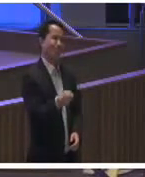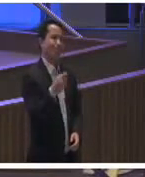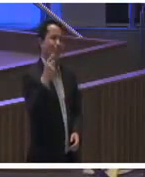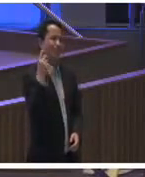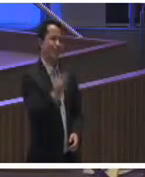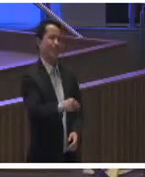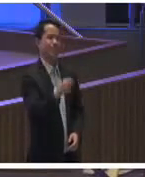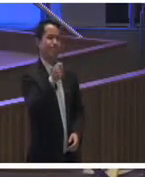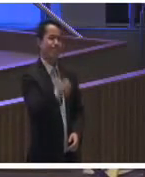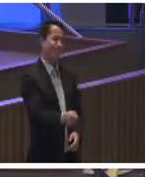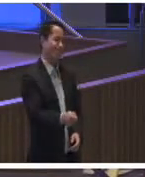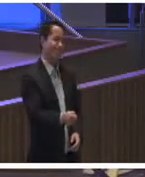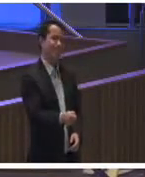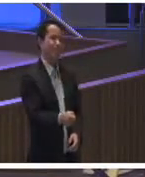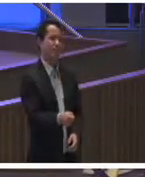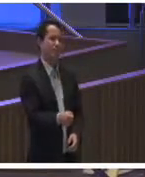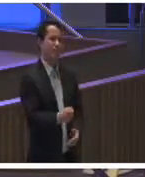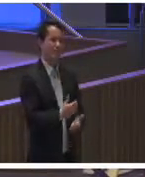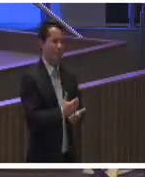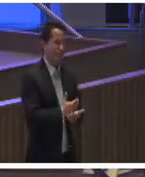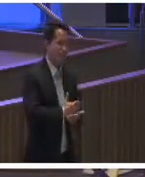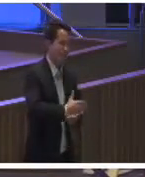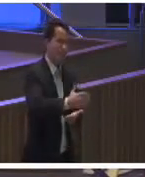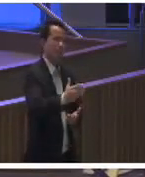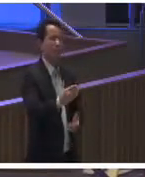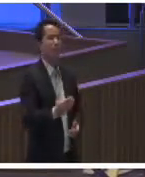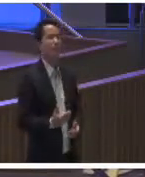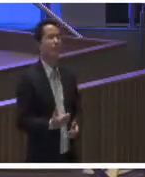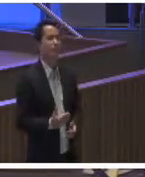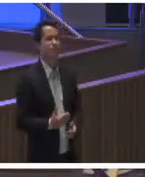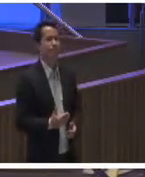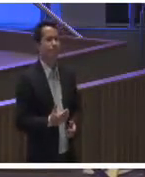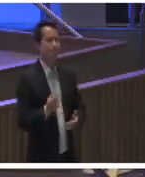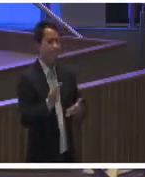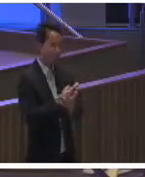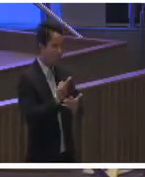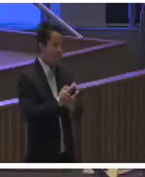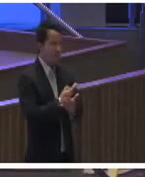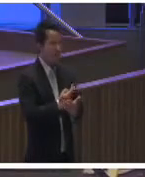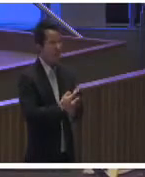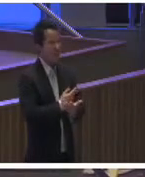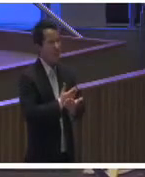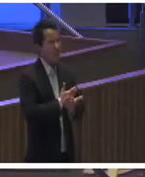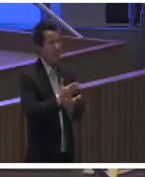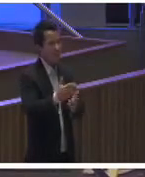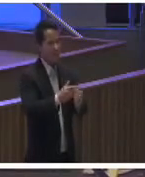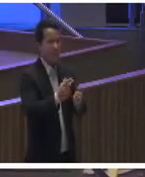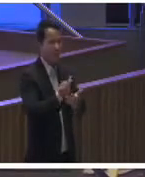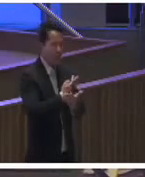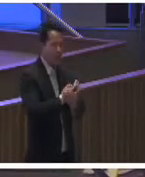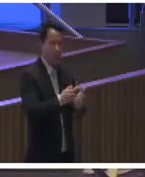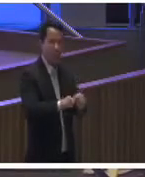pior é que os desvalores do mundo se tornam valor para a igreja.